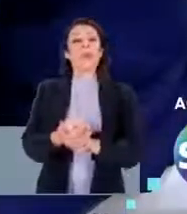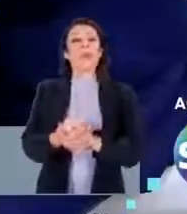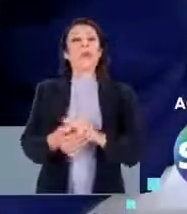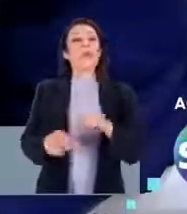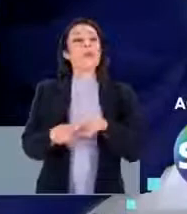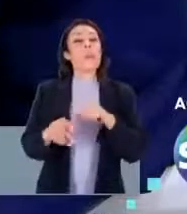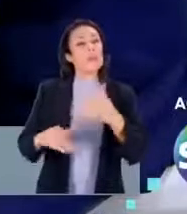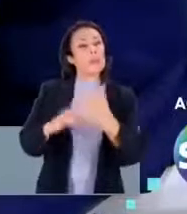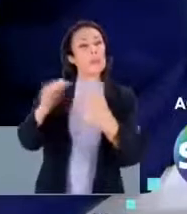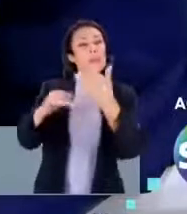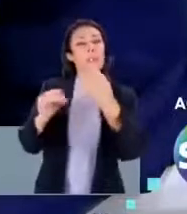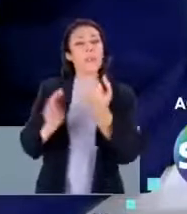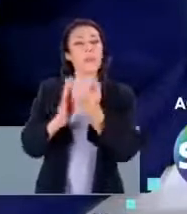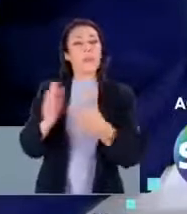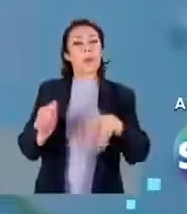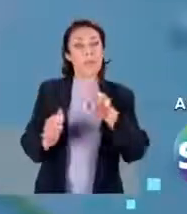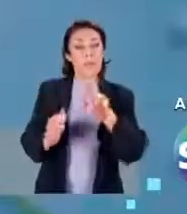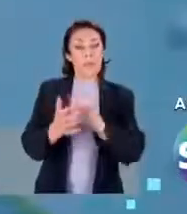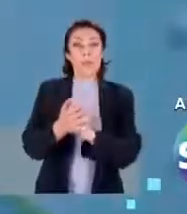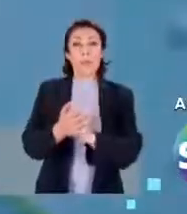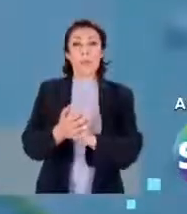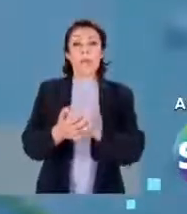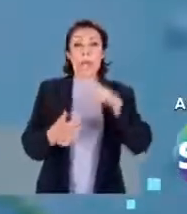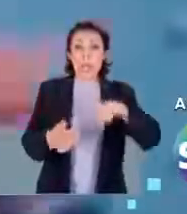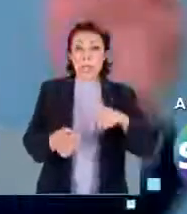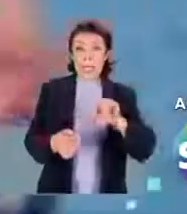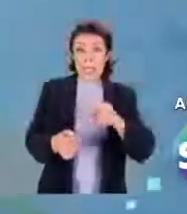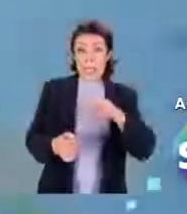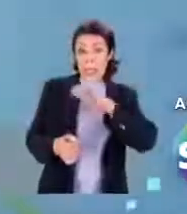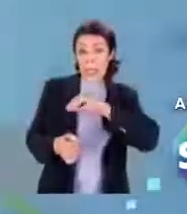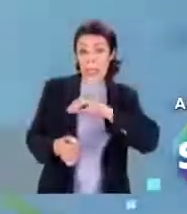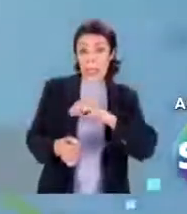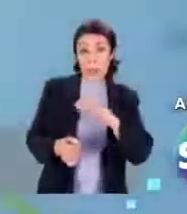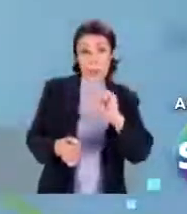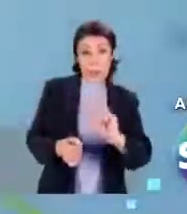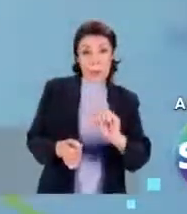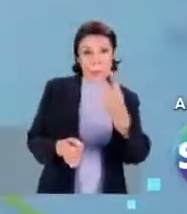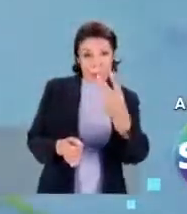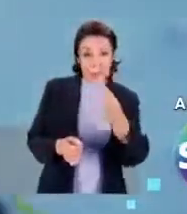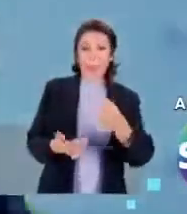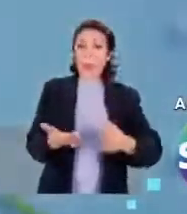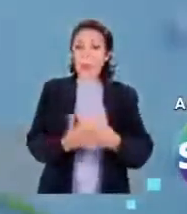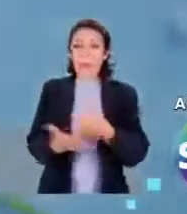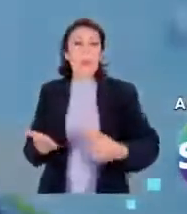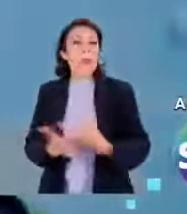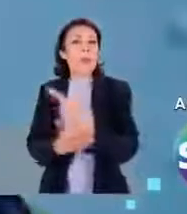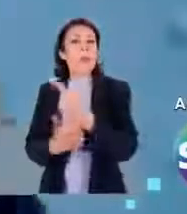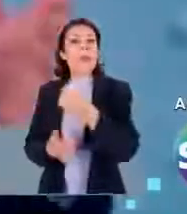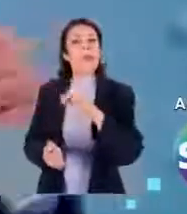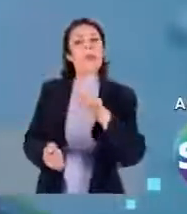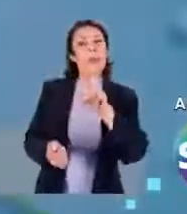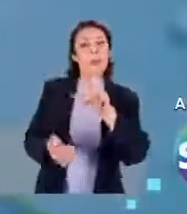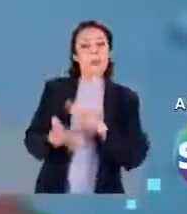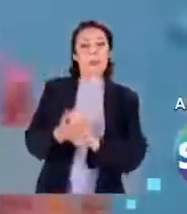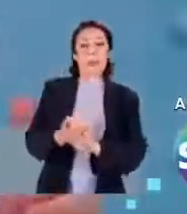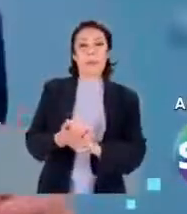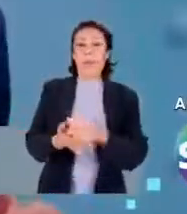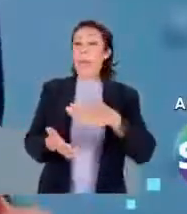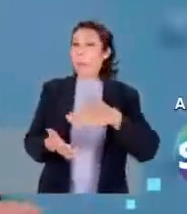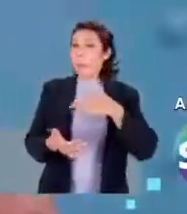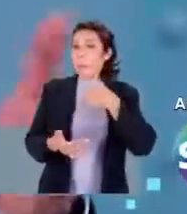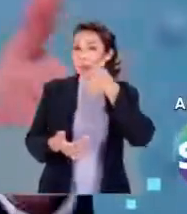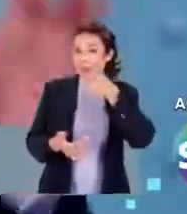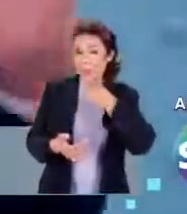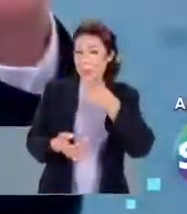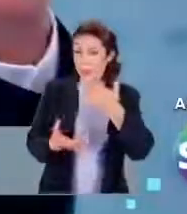imposto mais progressivo sobre o imposto de renda no Brasil é o seguinte acaba ganhou dois salário mínimo começa a pagar imposto de renda e aí um futebolista a minha mulher não gosta